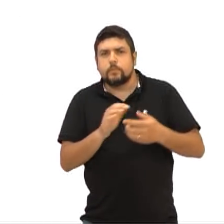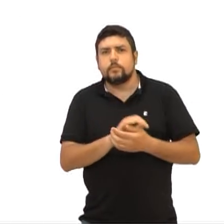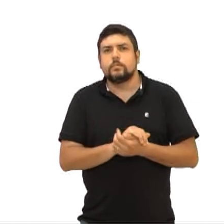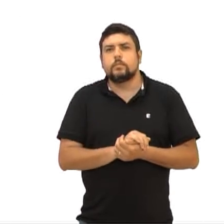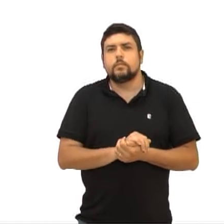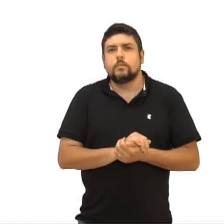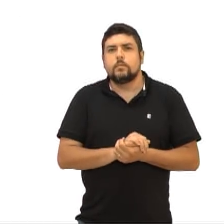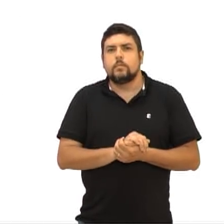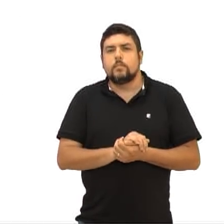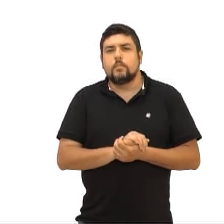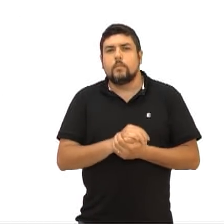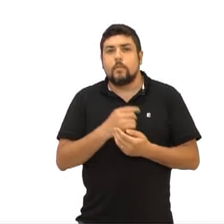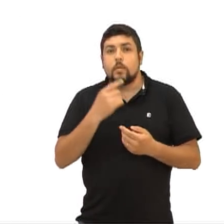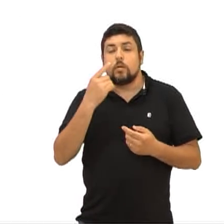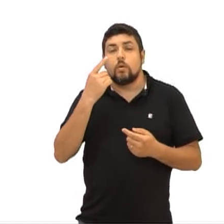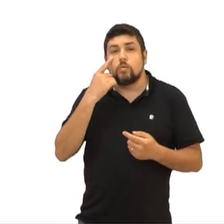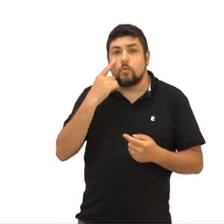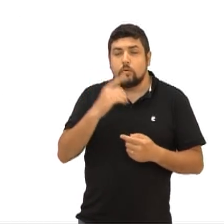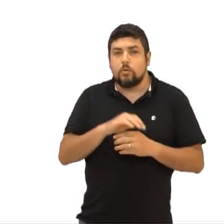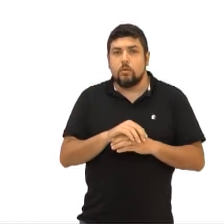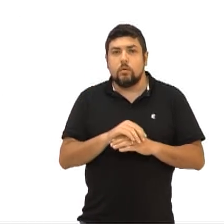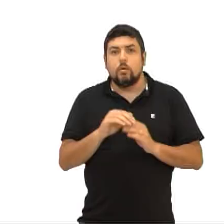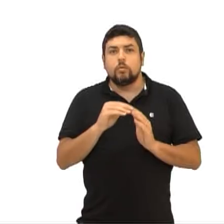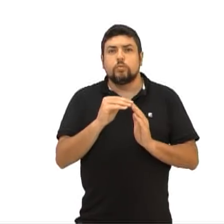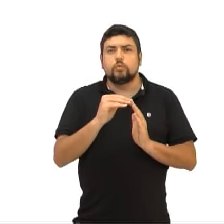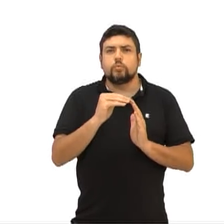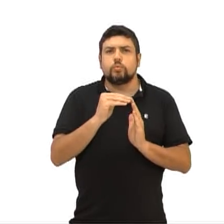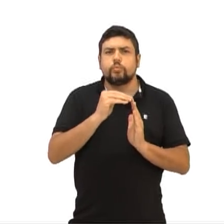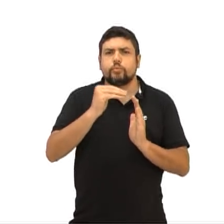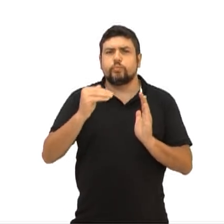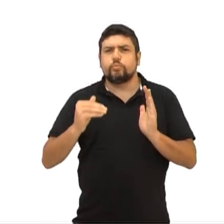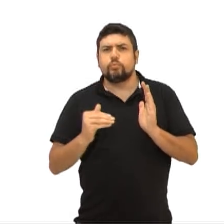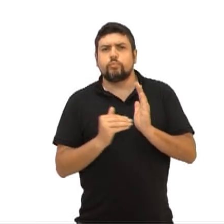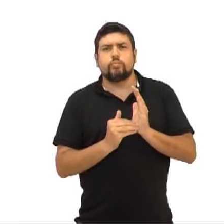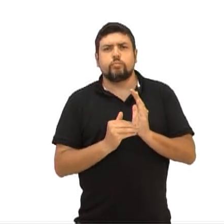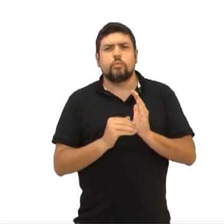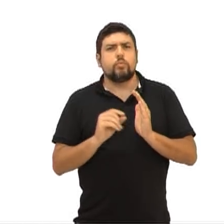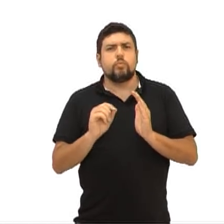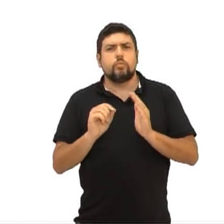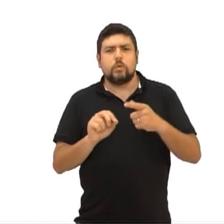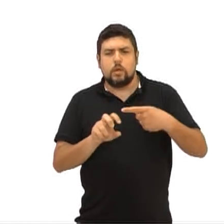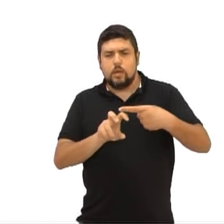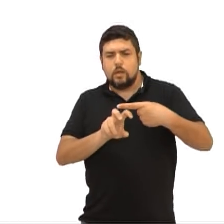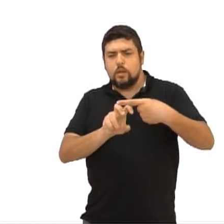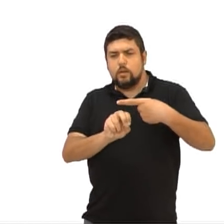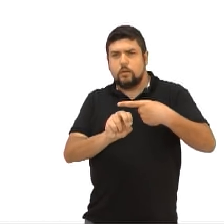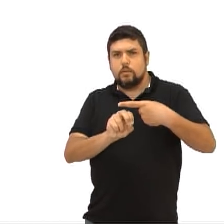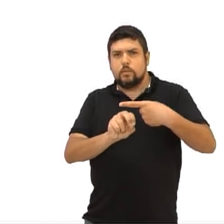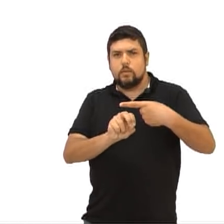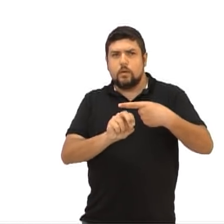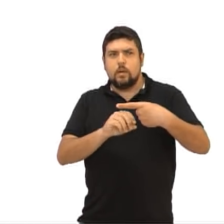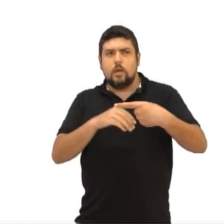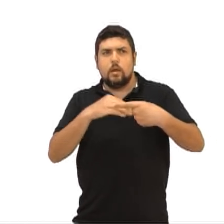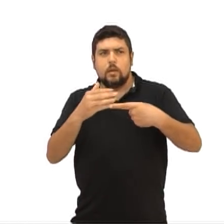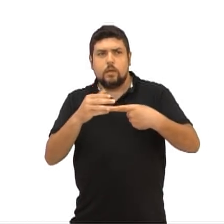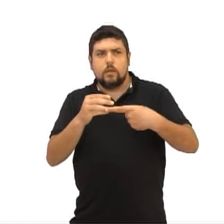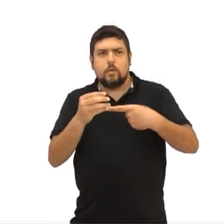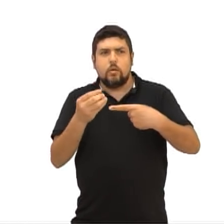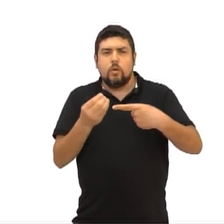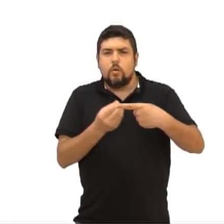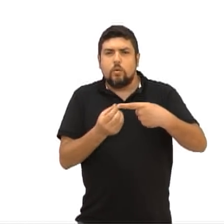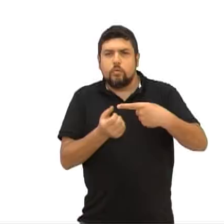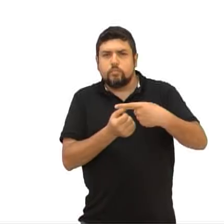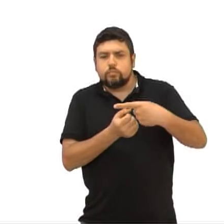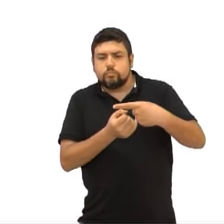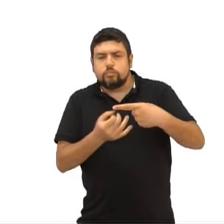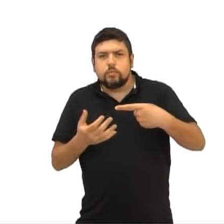A. Quando você tem 50 questões, ele acertou 15, você vai